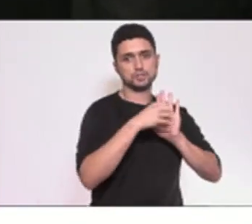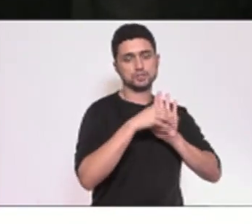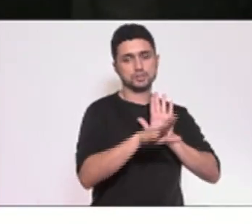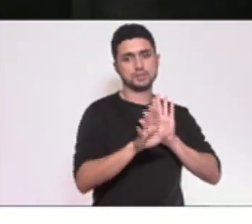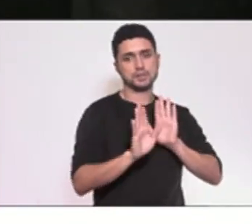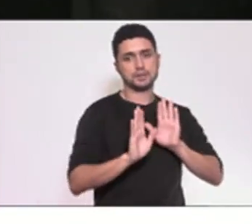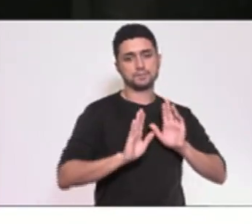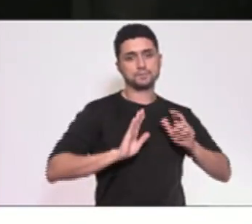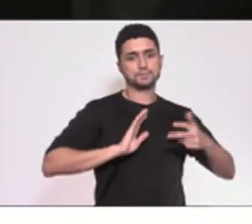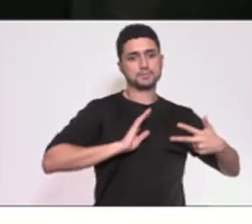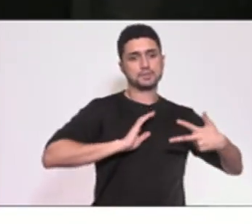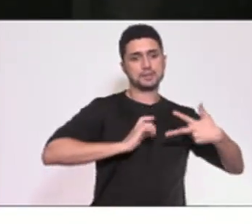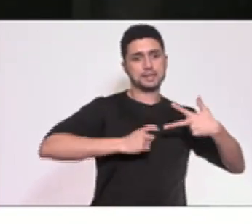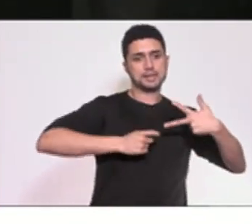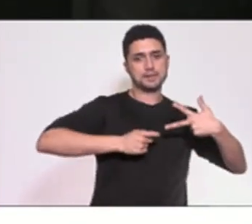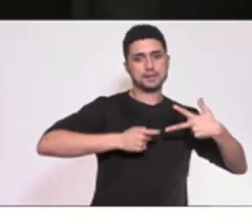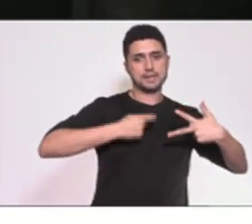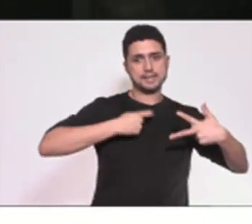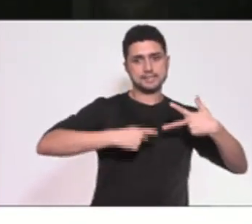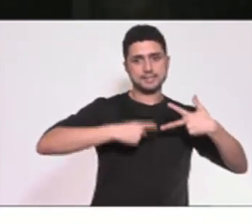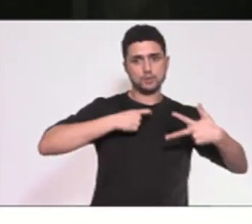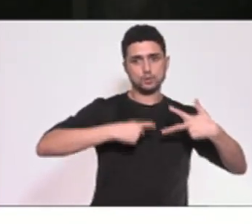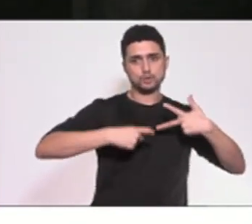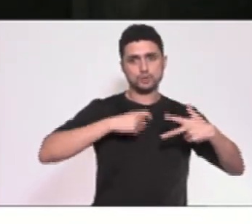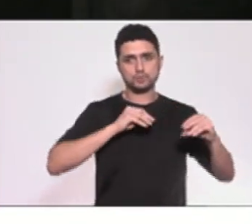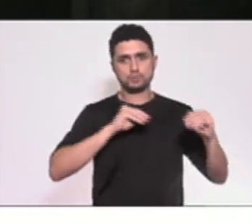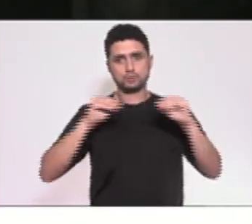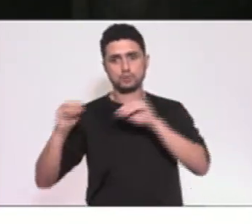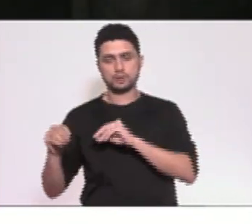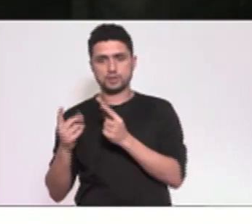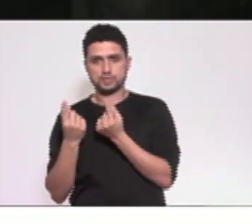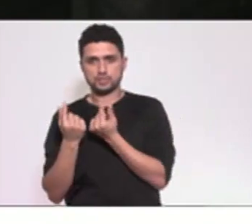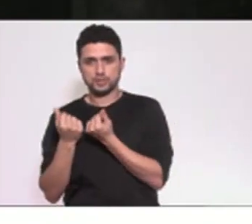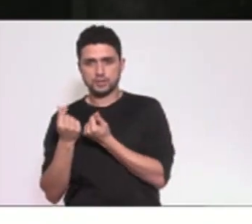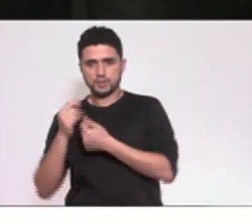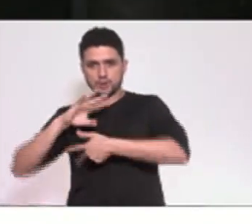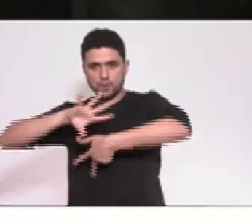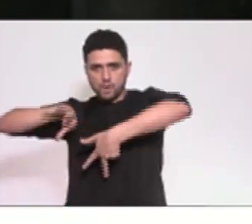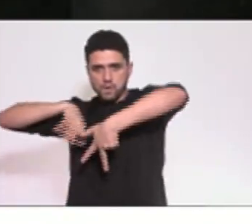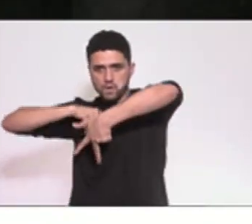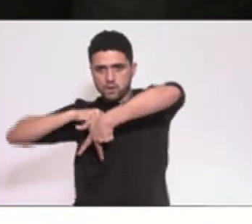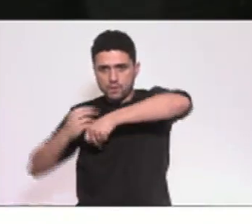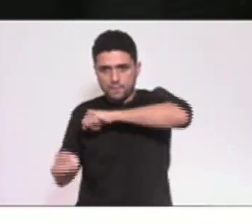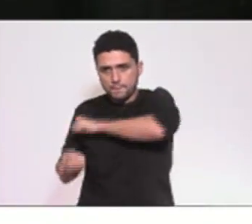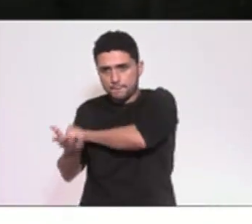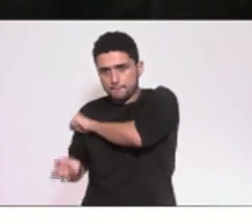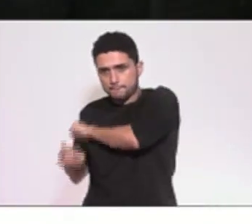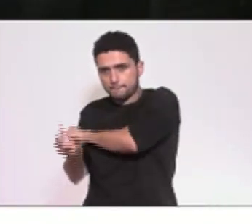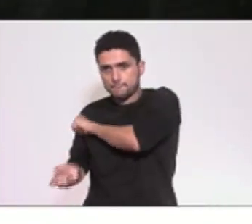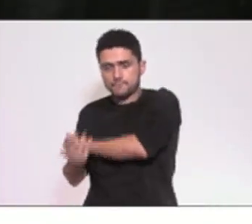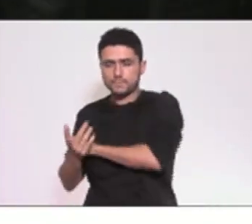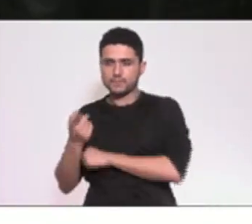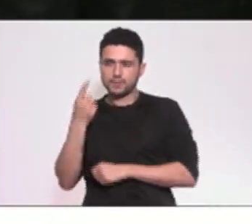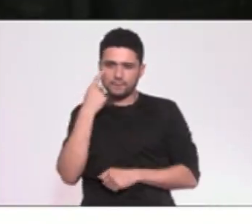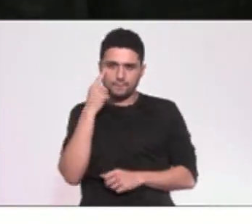estruturar esquemas de corrupção ou receber mesada para influenciar nos votos dessa casa.